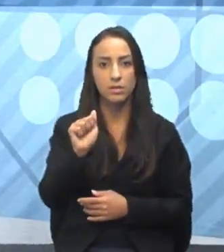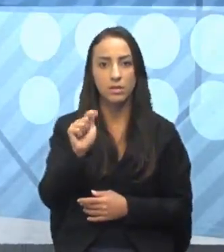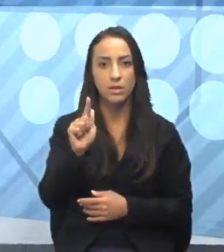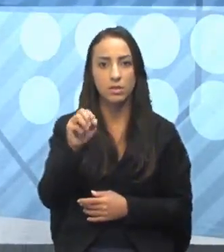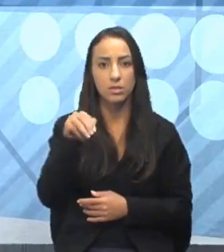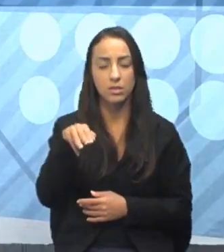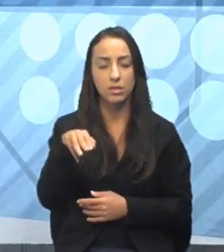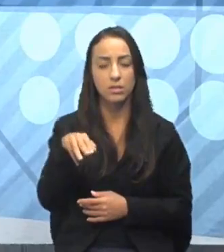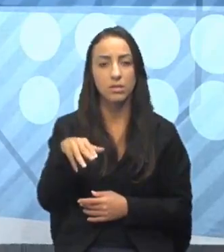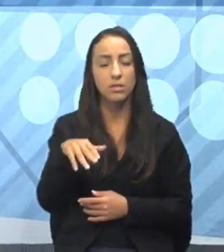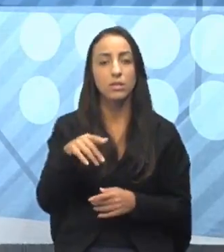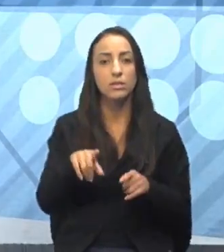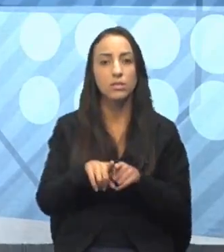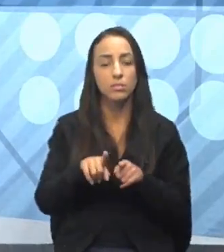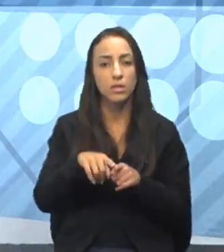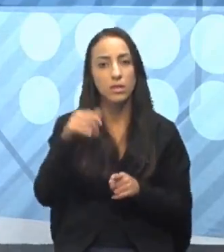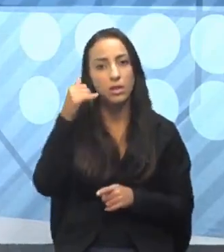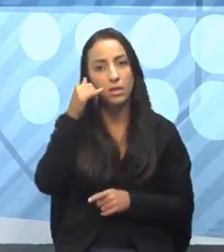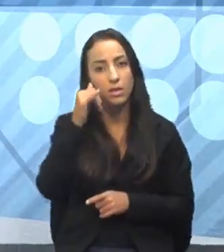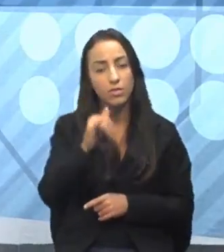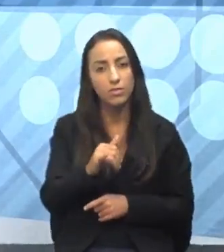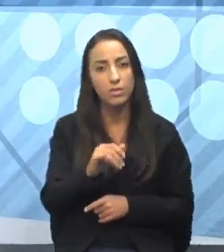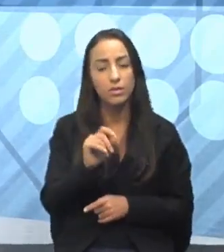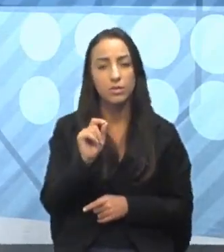evitando assim que